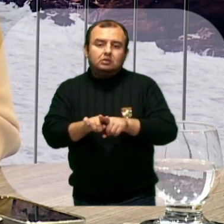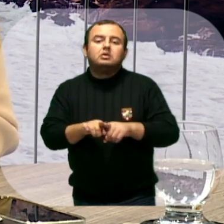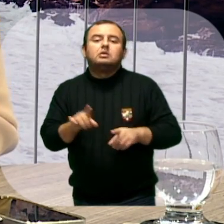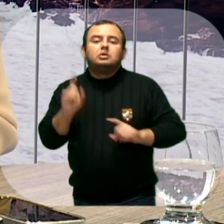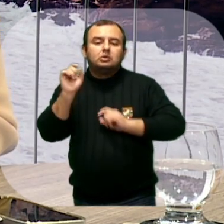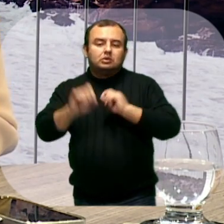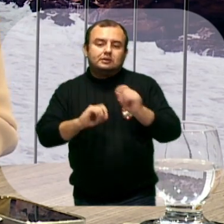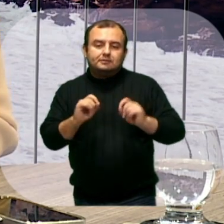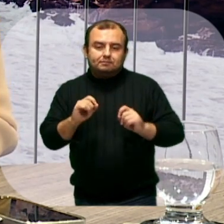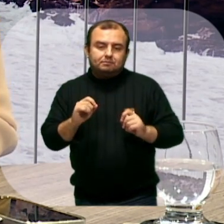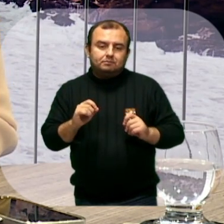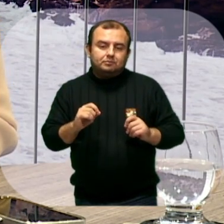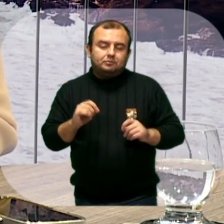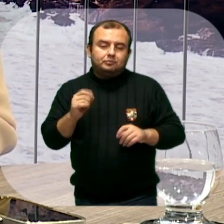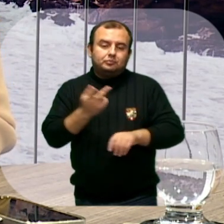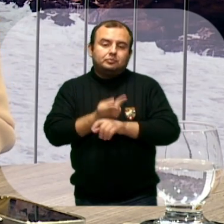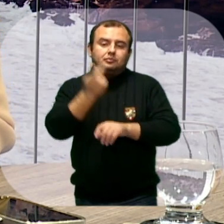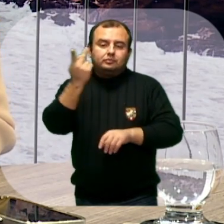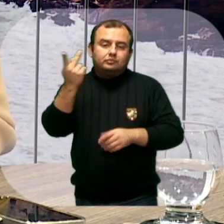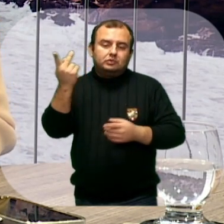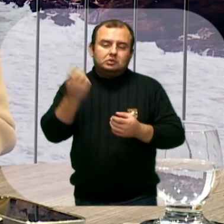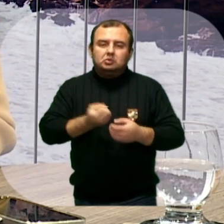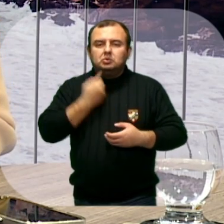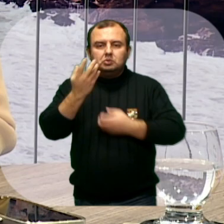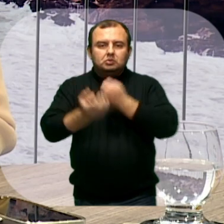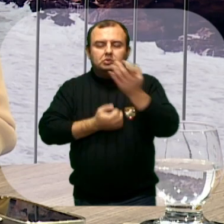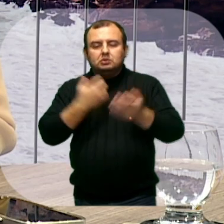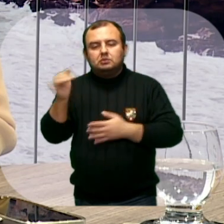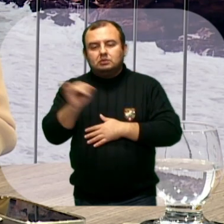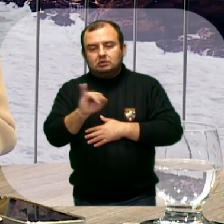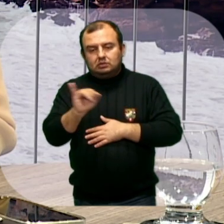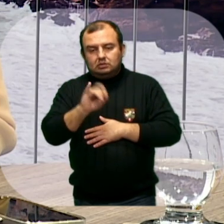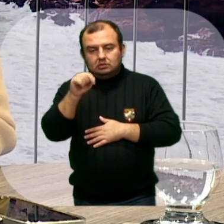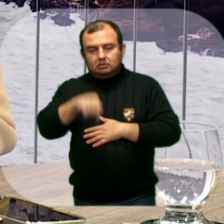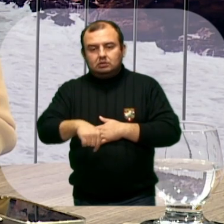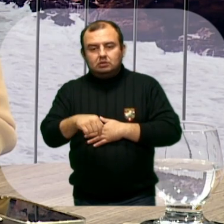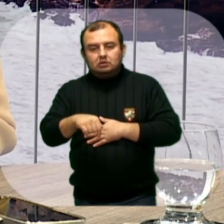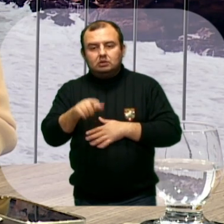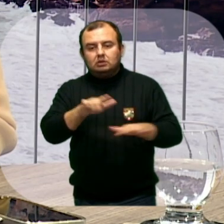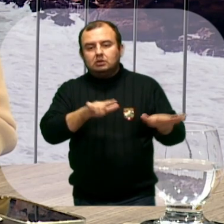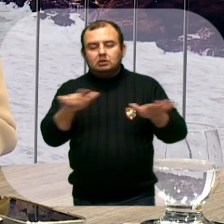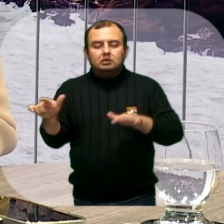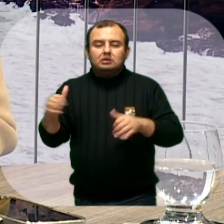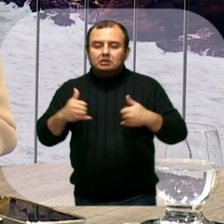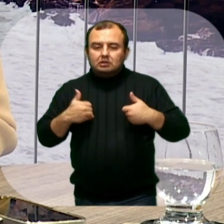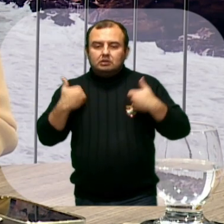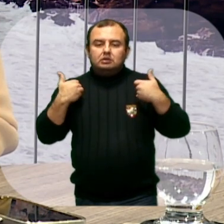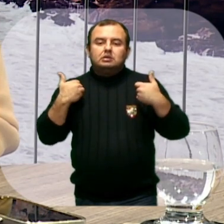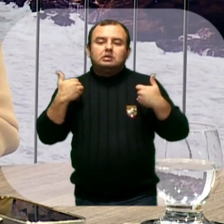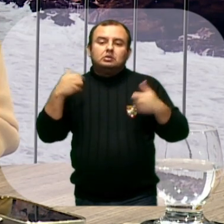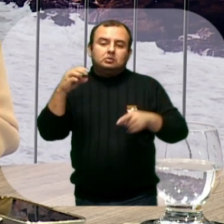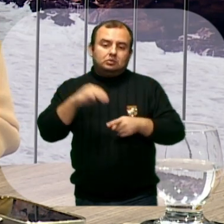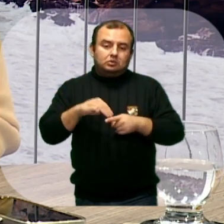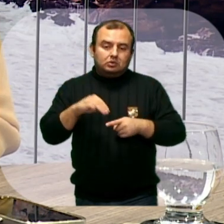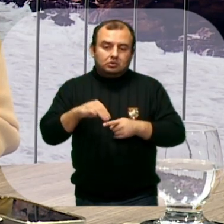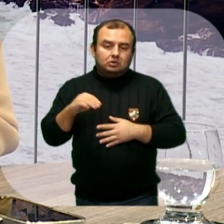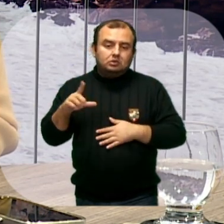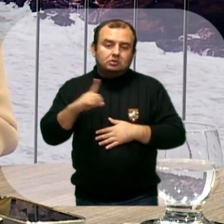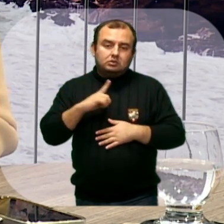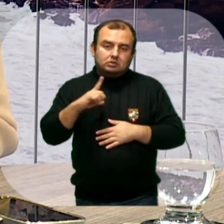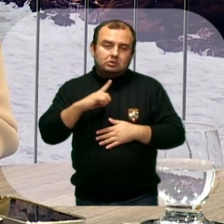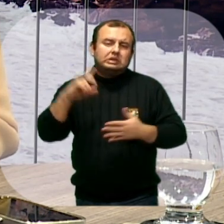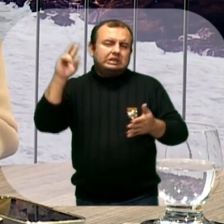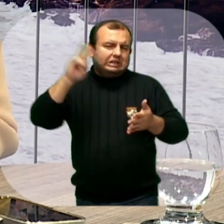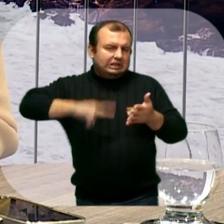inclusive premiamos os poetas itajaienses agora na semana de aniversário do município. Gente, se